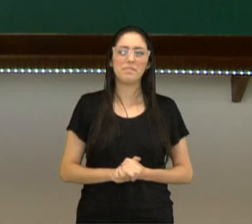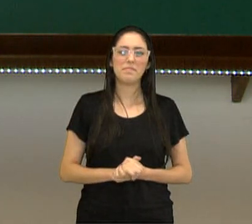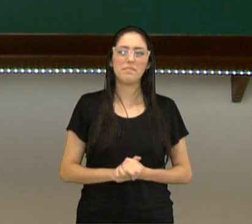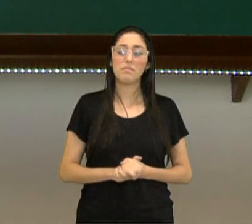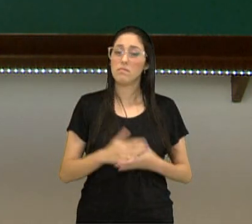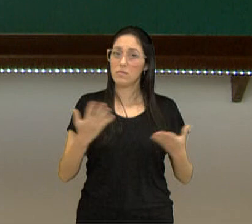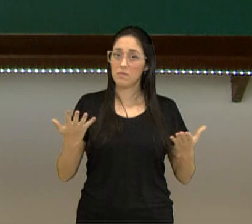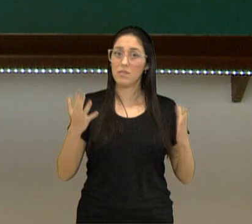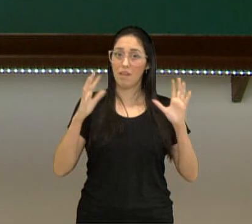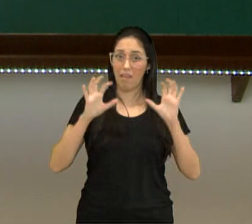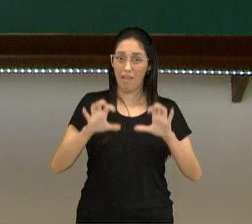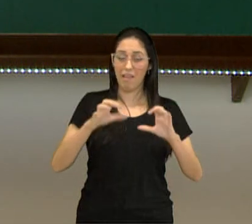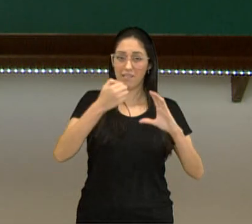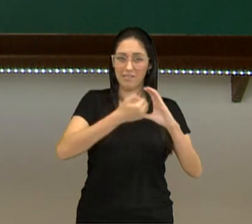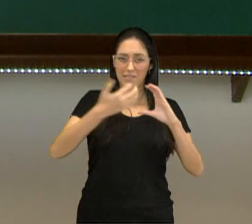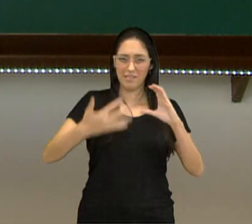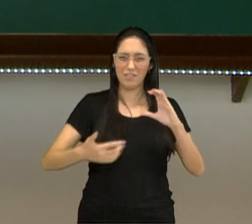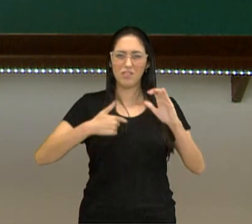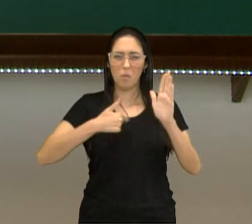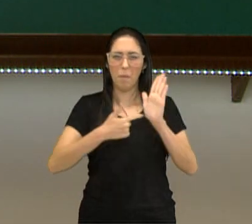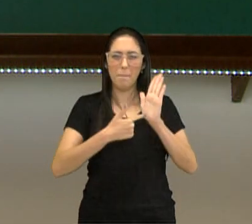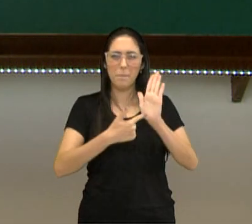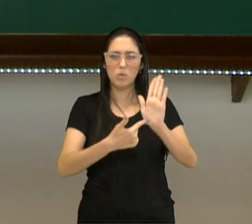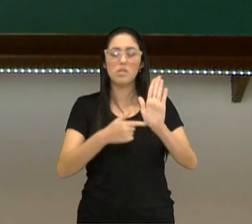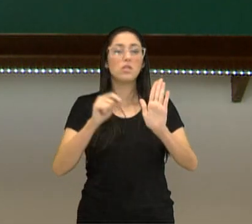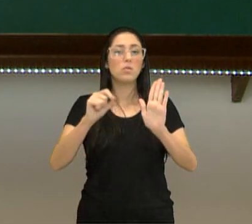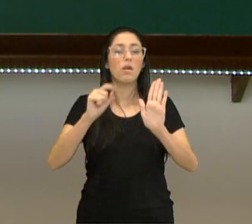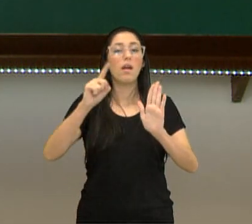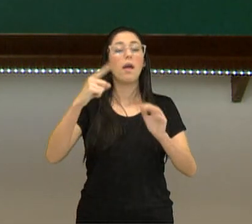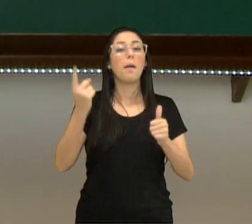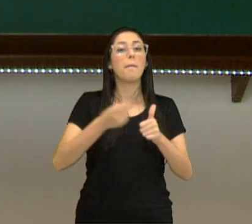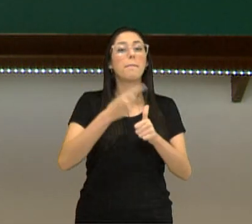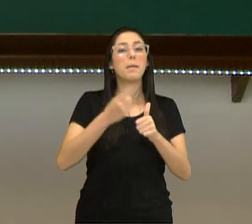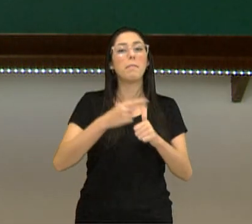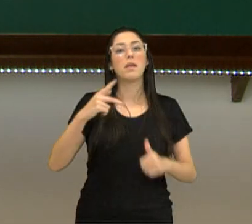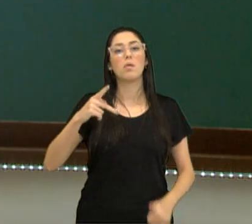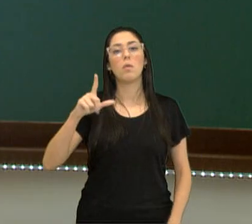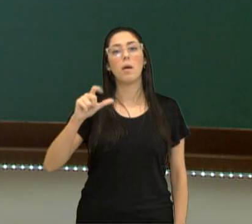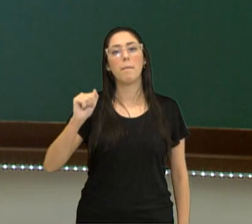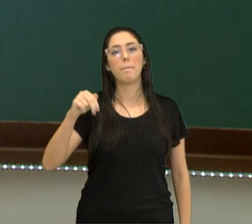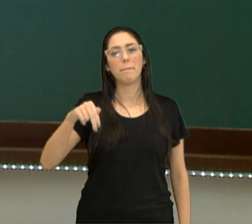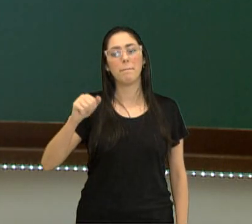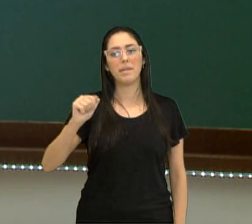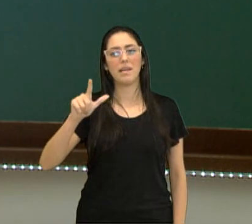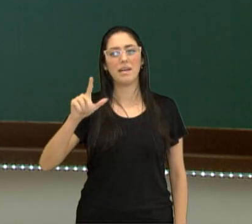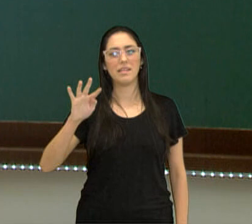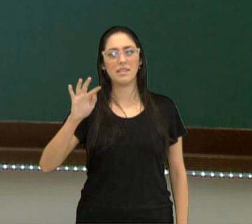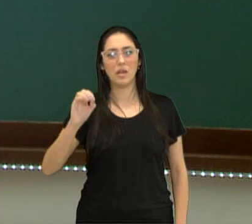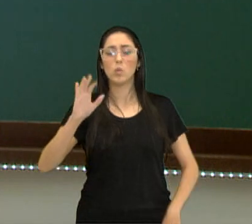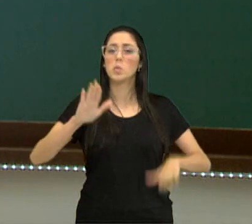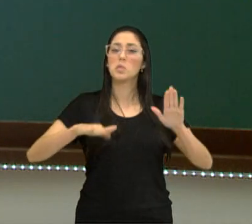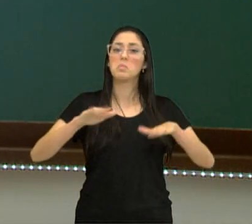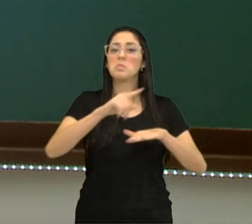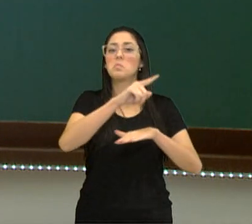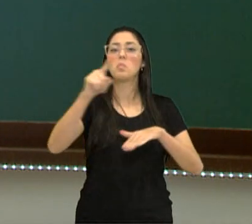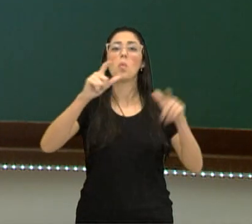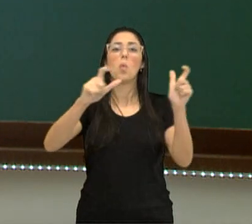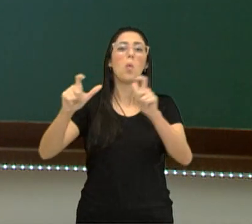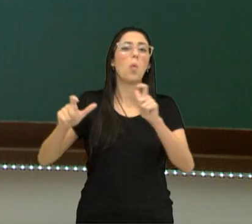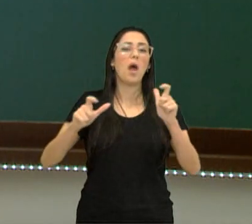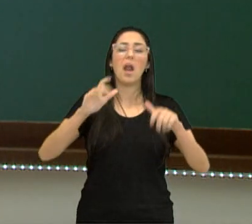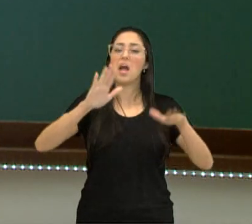essas características que eu apresentei referem-se ao primeiro Planalto Paranaense. Dependendo do lugar onde você esteja, o